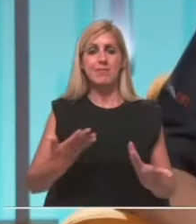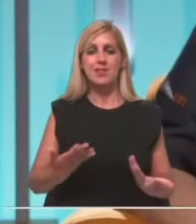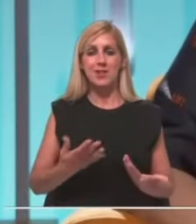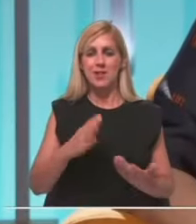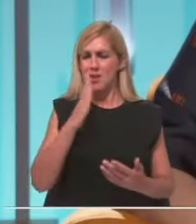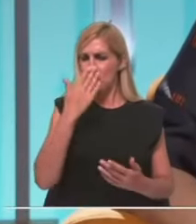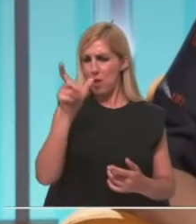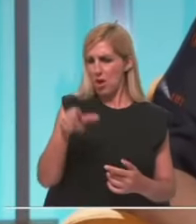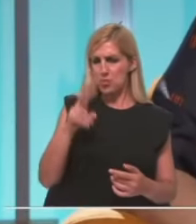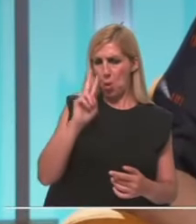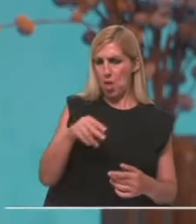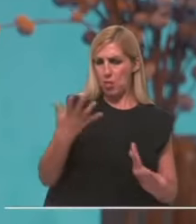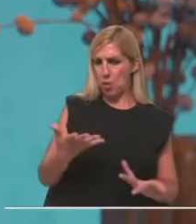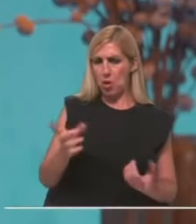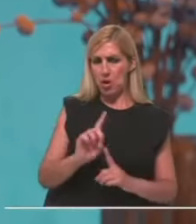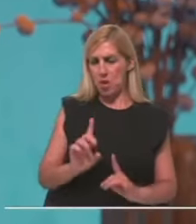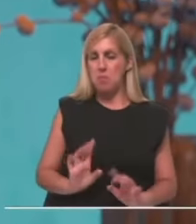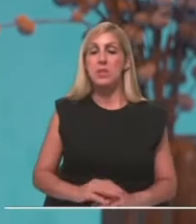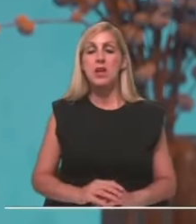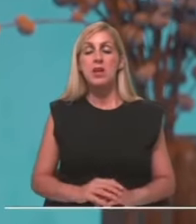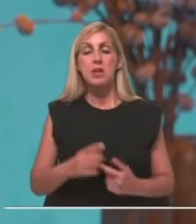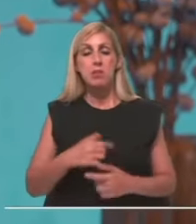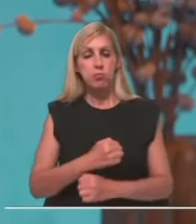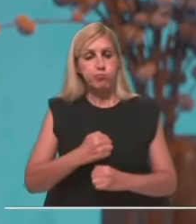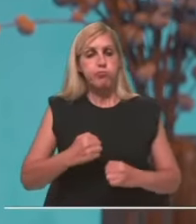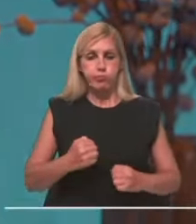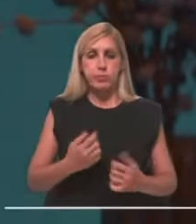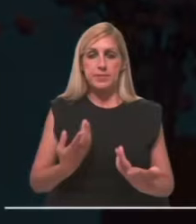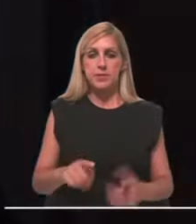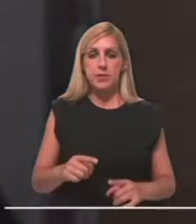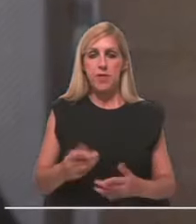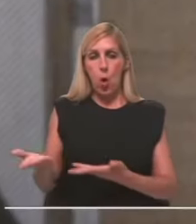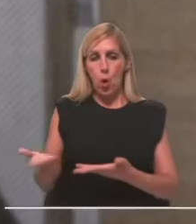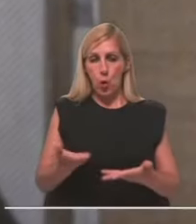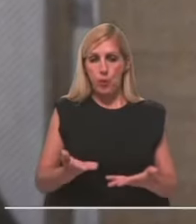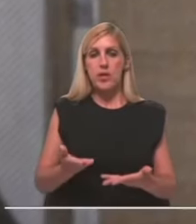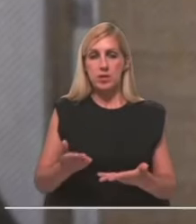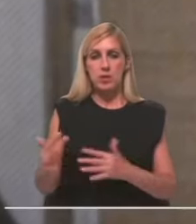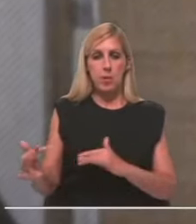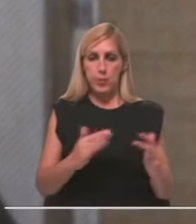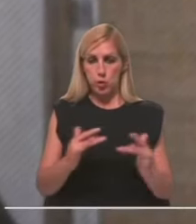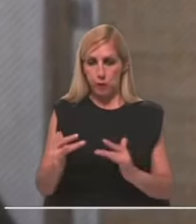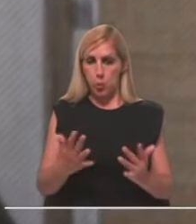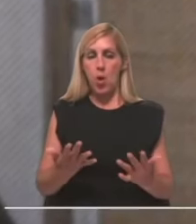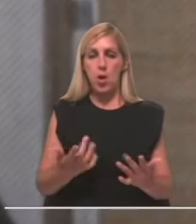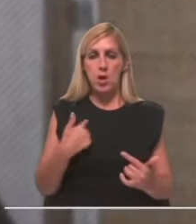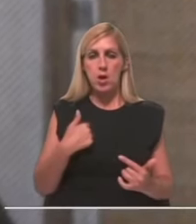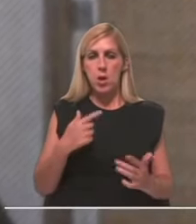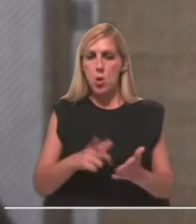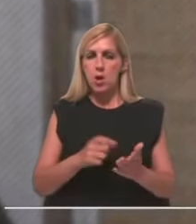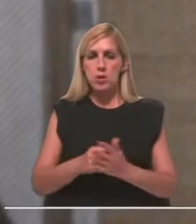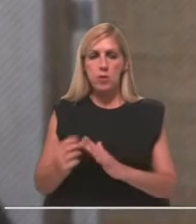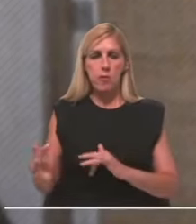parece nada. Olhando para si, não parece mas, nada. Mas era gordinho. E depois tive um convite para jogar futebol. E eu, cada vez que jogava